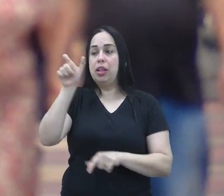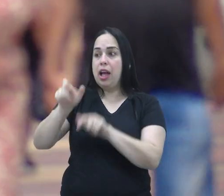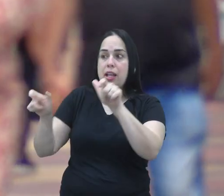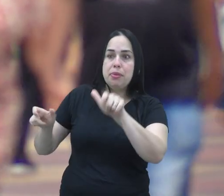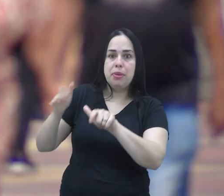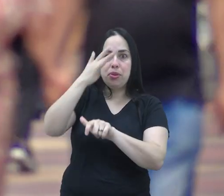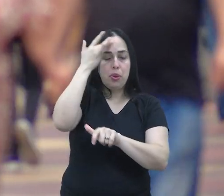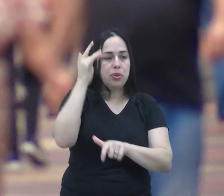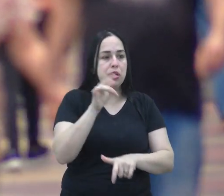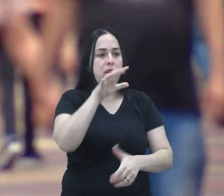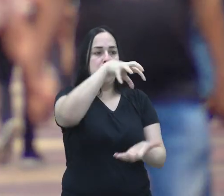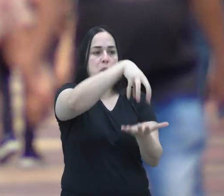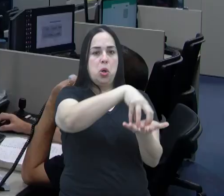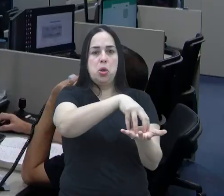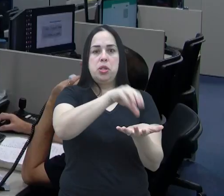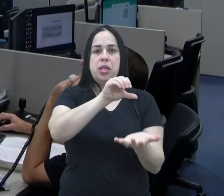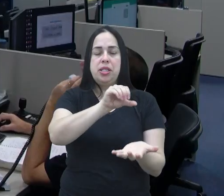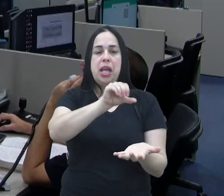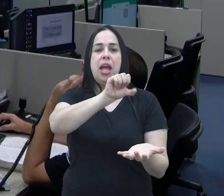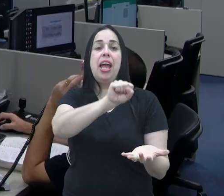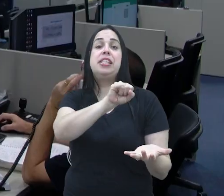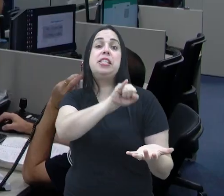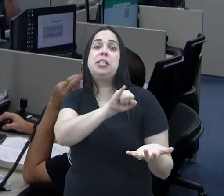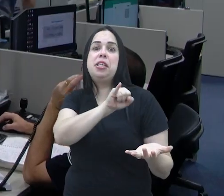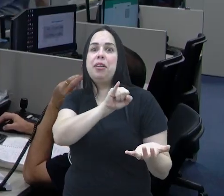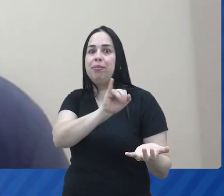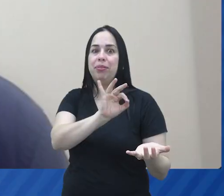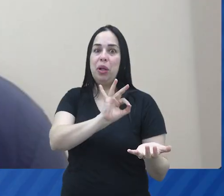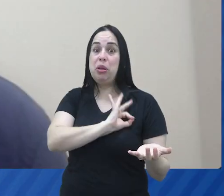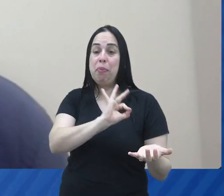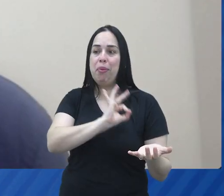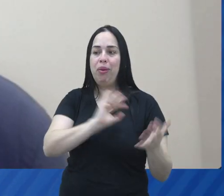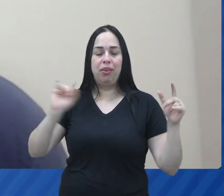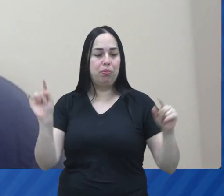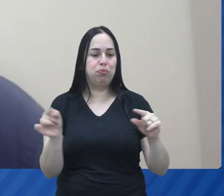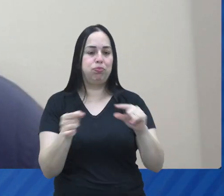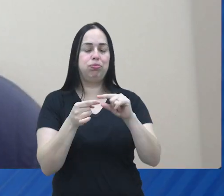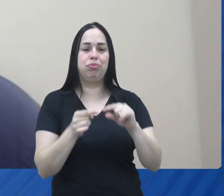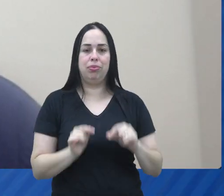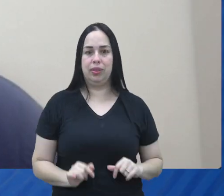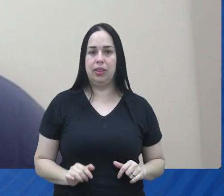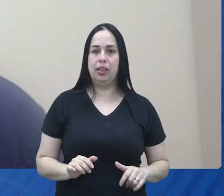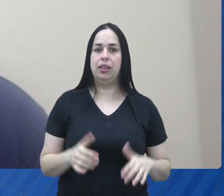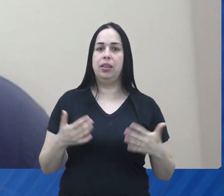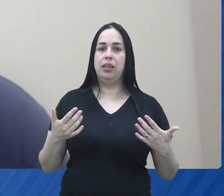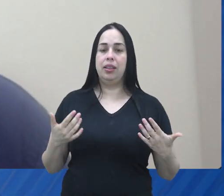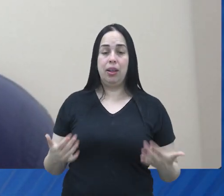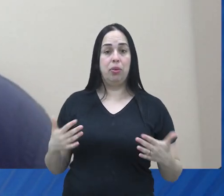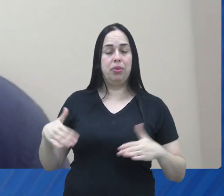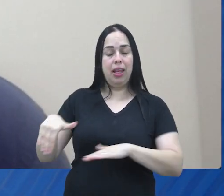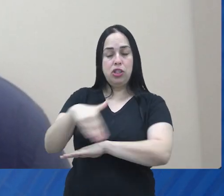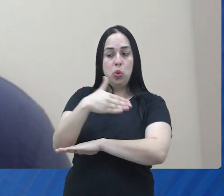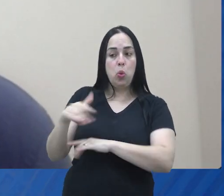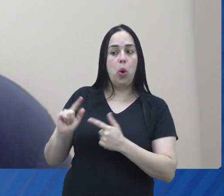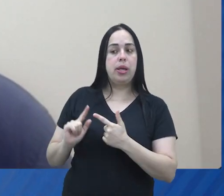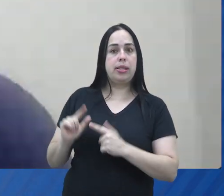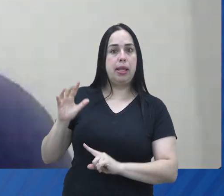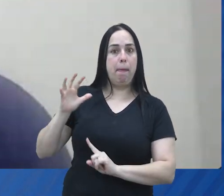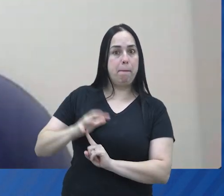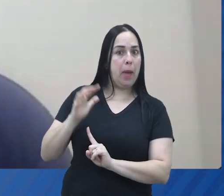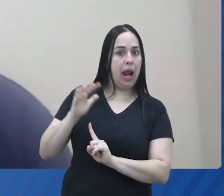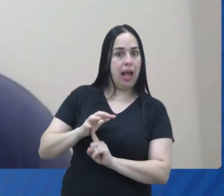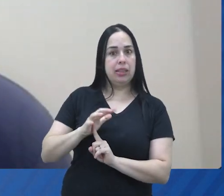atua para aproximar os moradores das forças de segurança. Esse totem ele sinaliza para o cidadão nas ruas